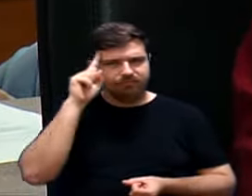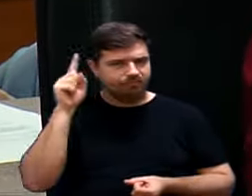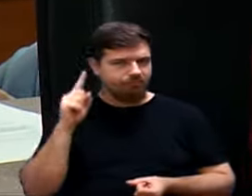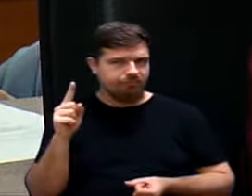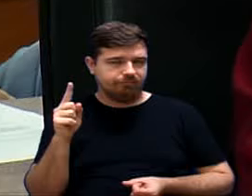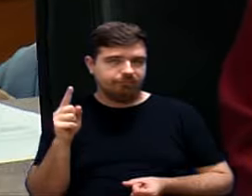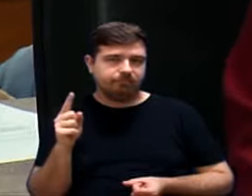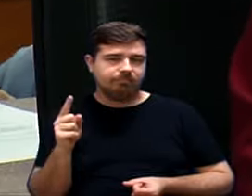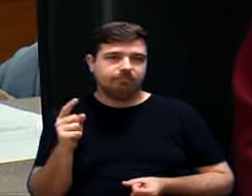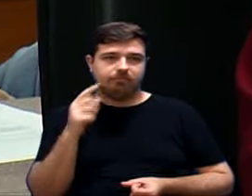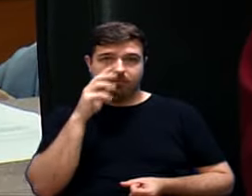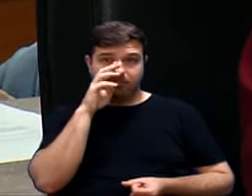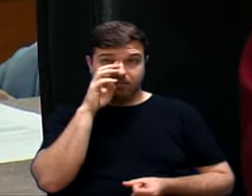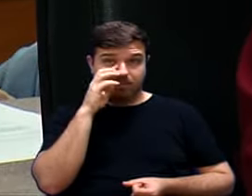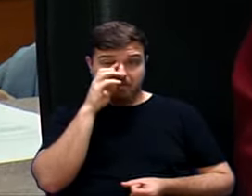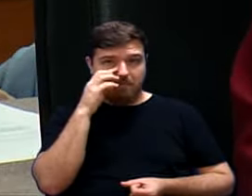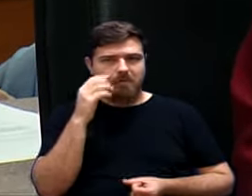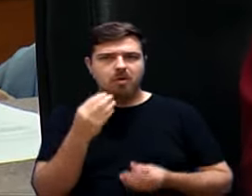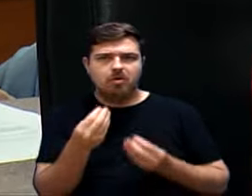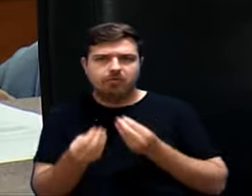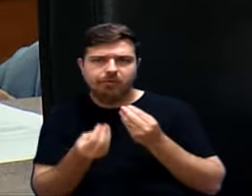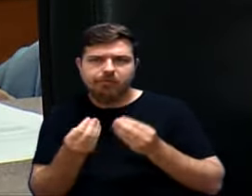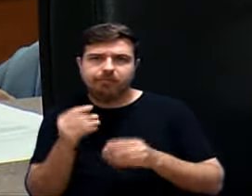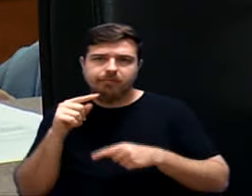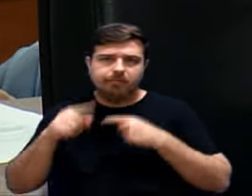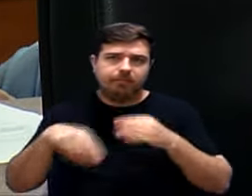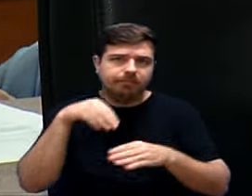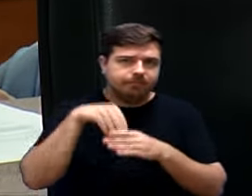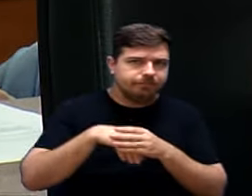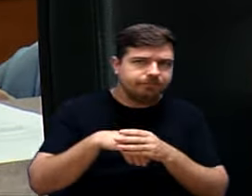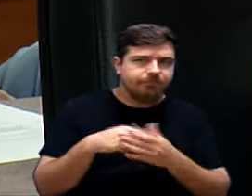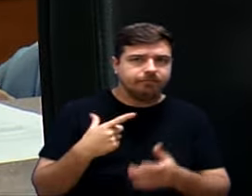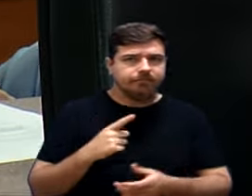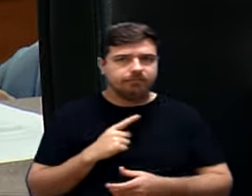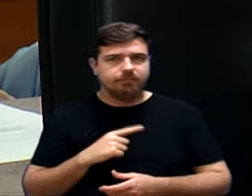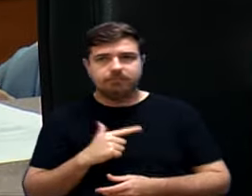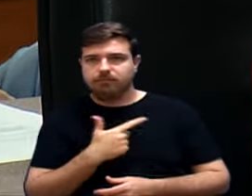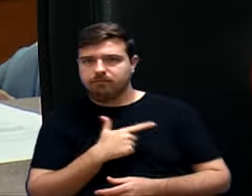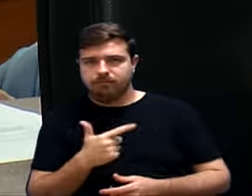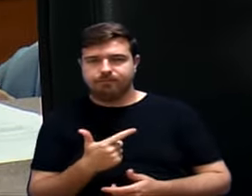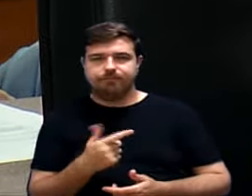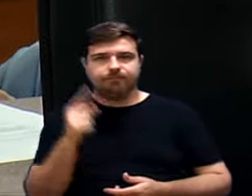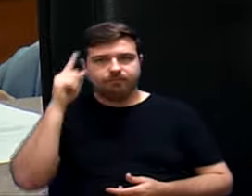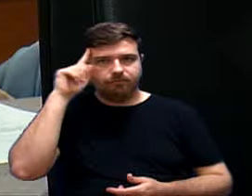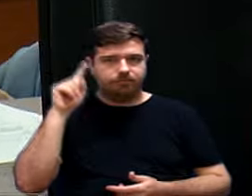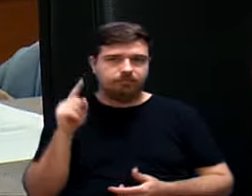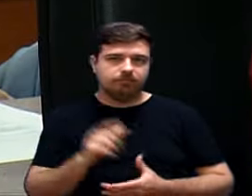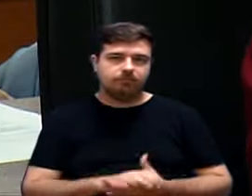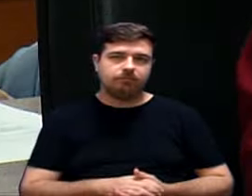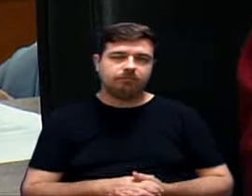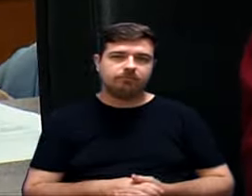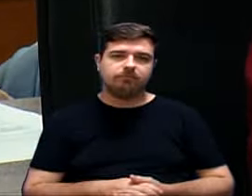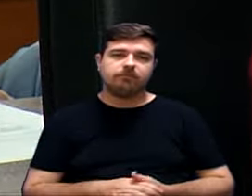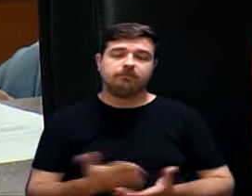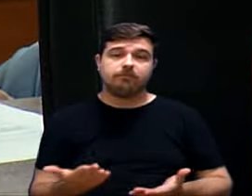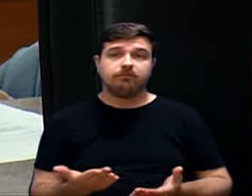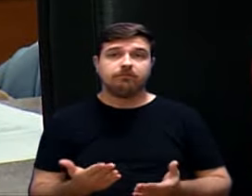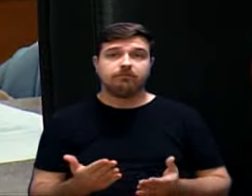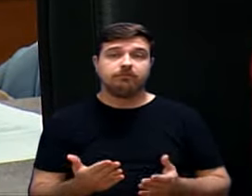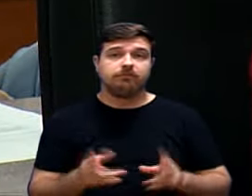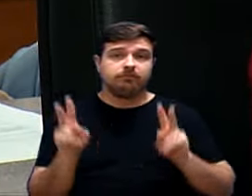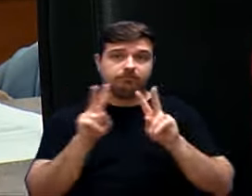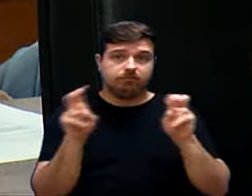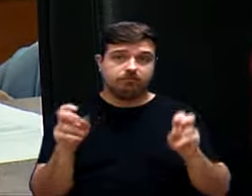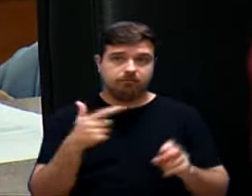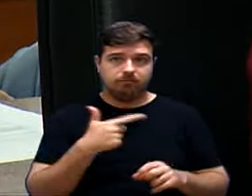sei onde Em que fórum Isso vai ser eh discutido baseado na questão